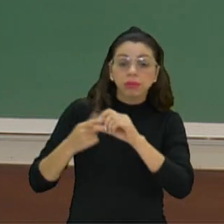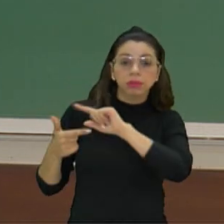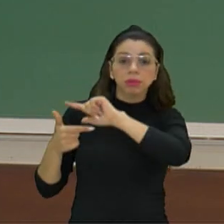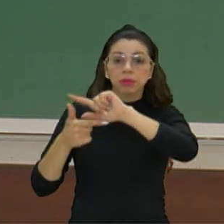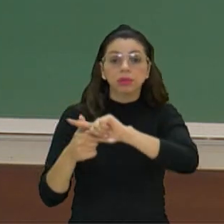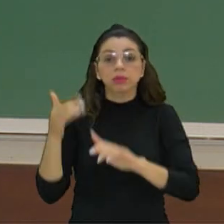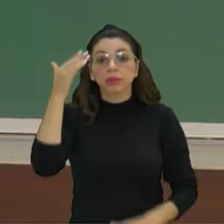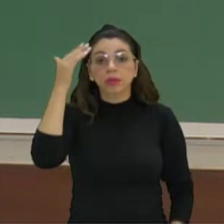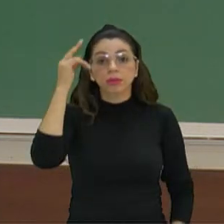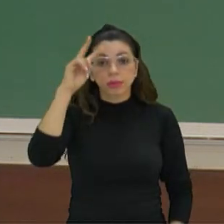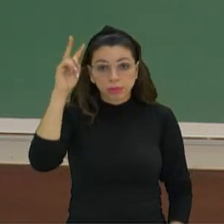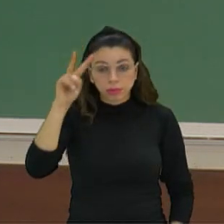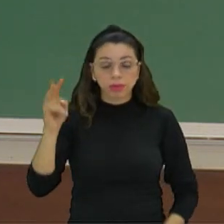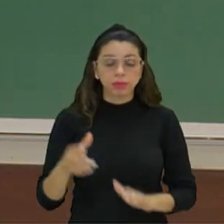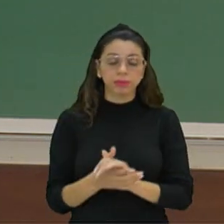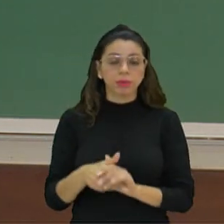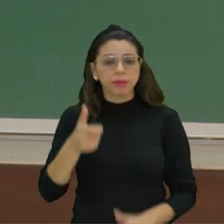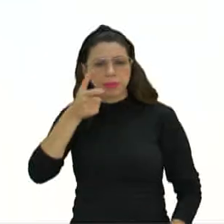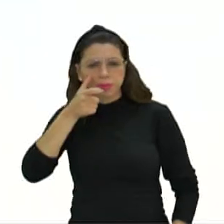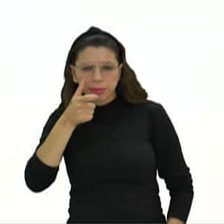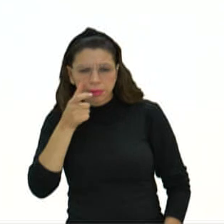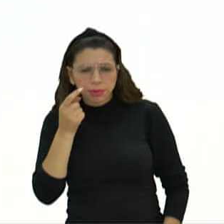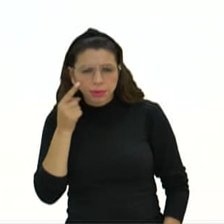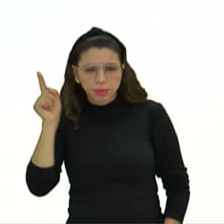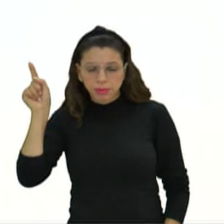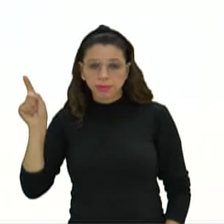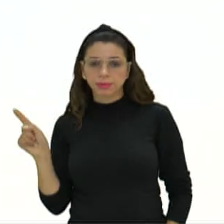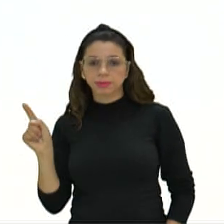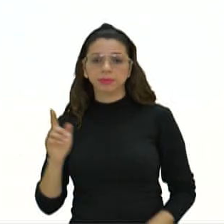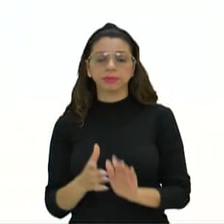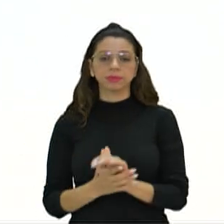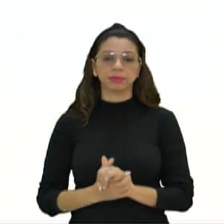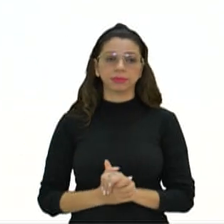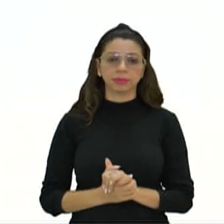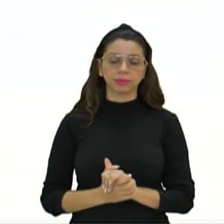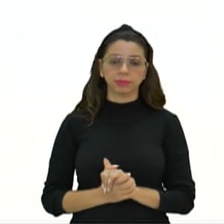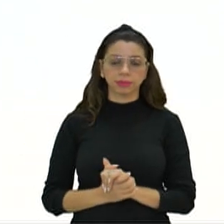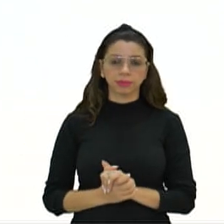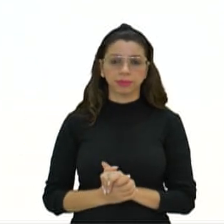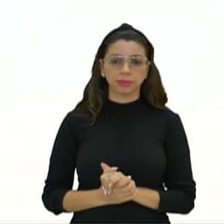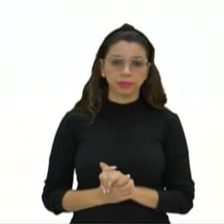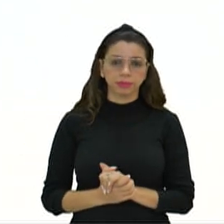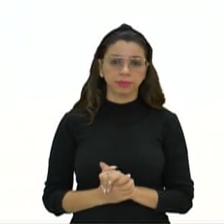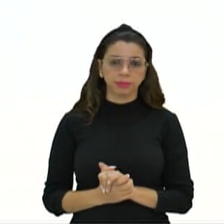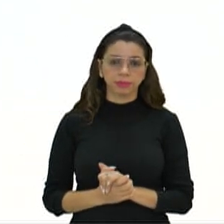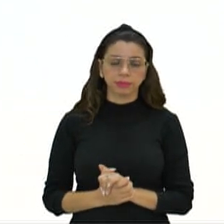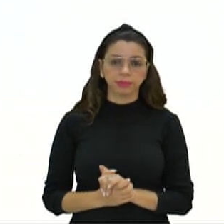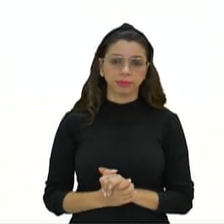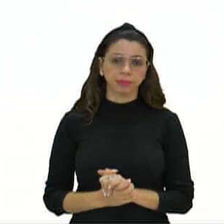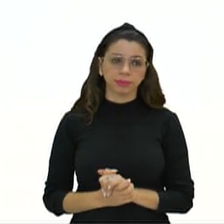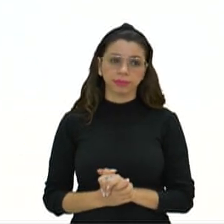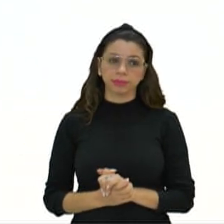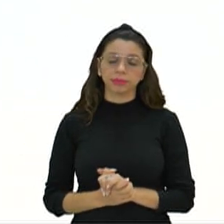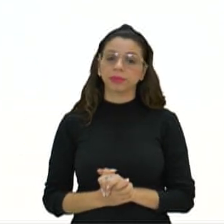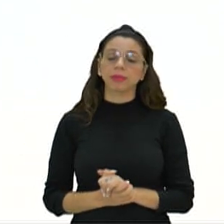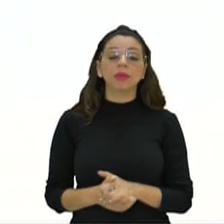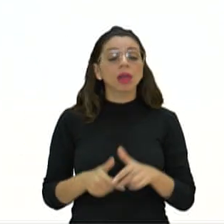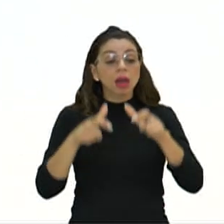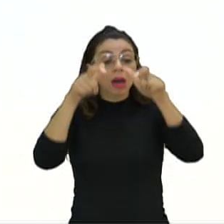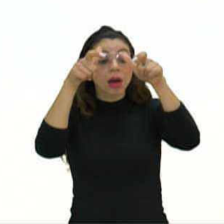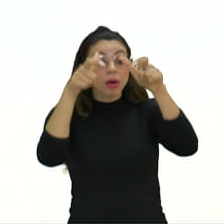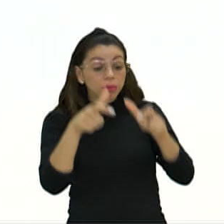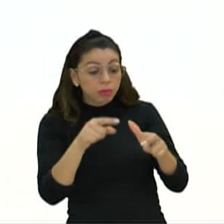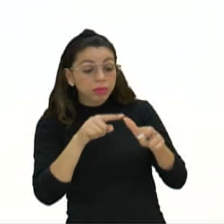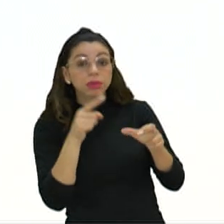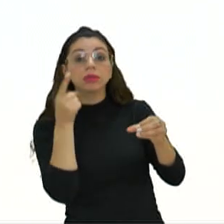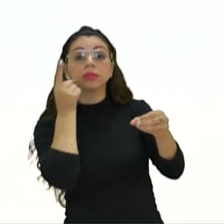de curiosidade também, olha, o número 1 diz assim: Where is Petrópolis on Rio de Janeiro map? Aonde que está a cidade